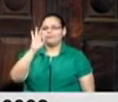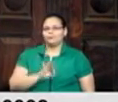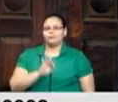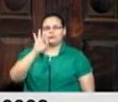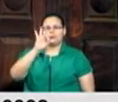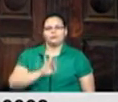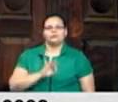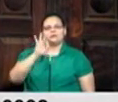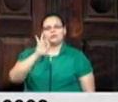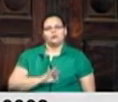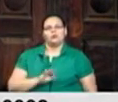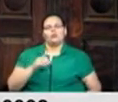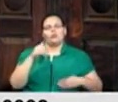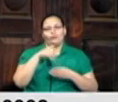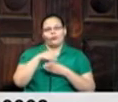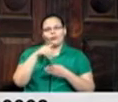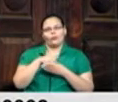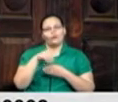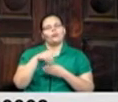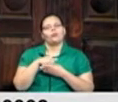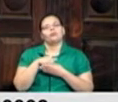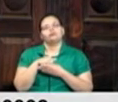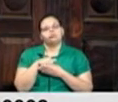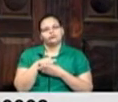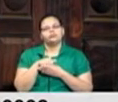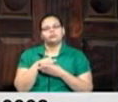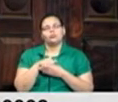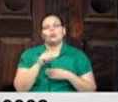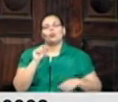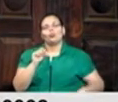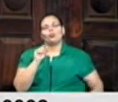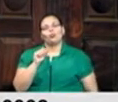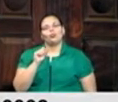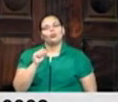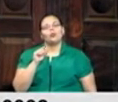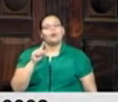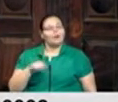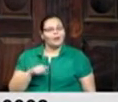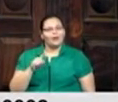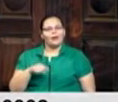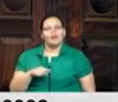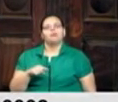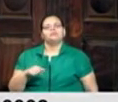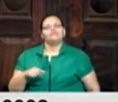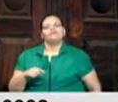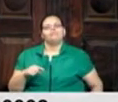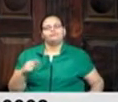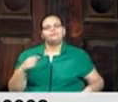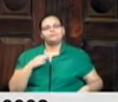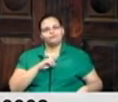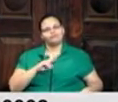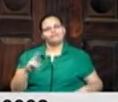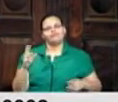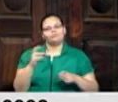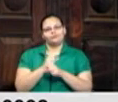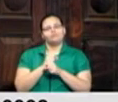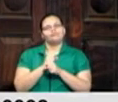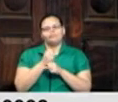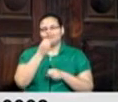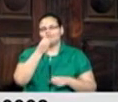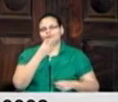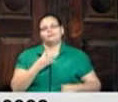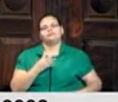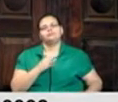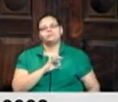9% dos votos úteis, o que é um resultado expressivo.